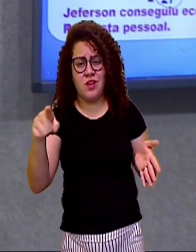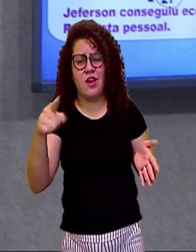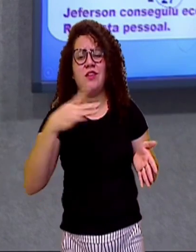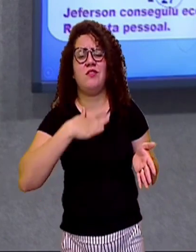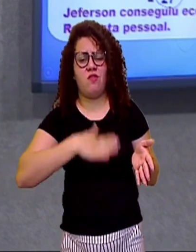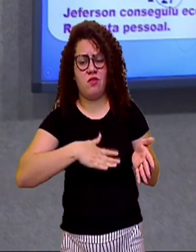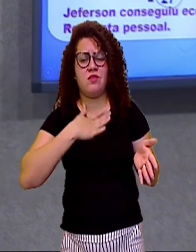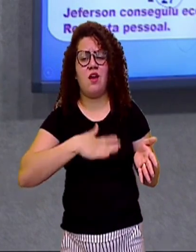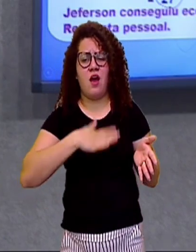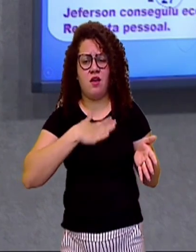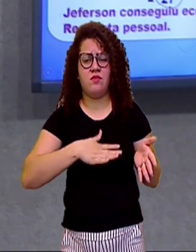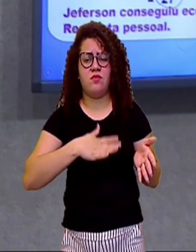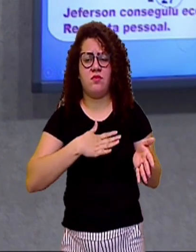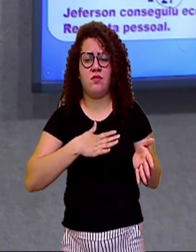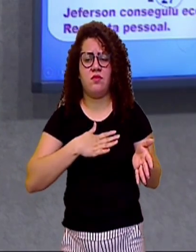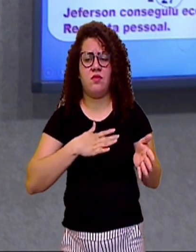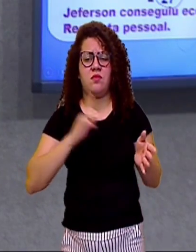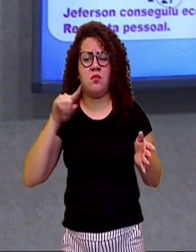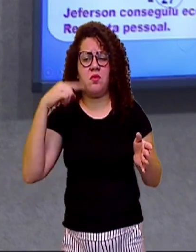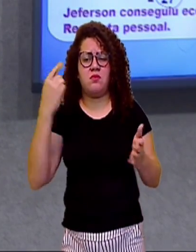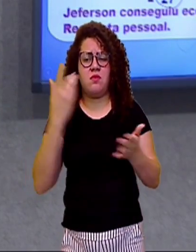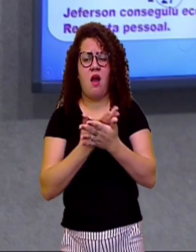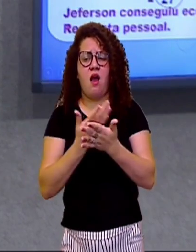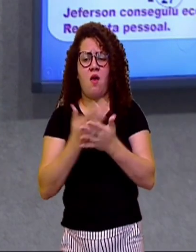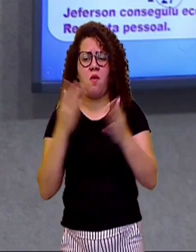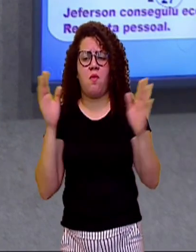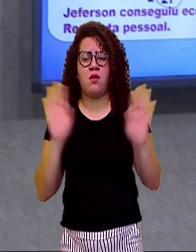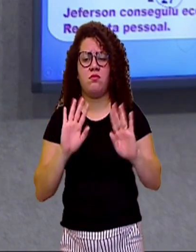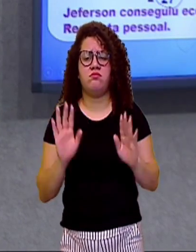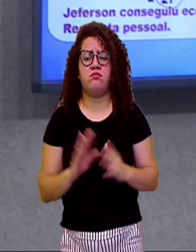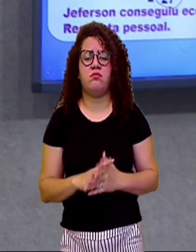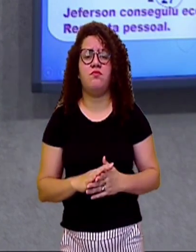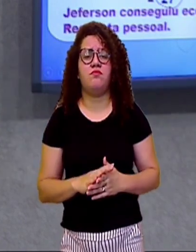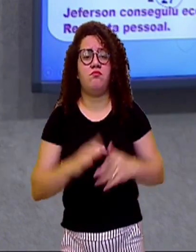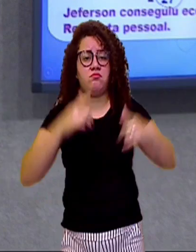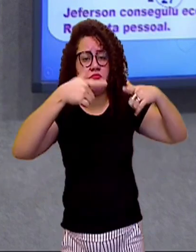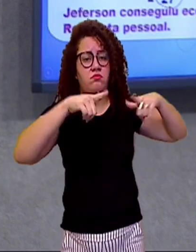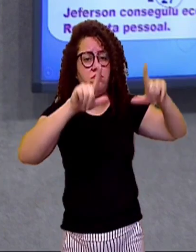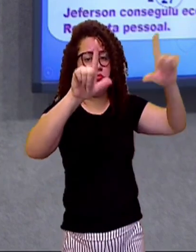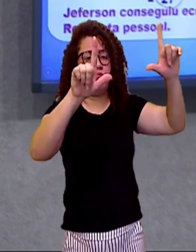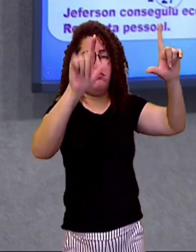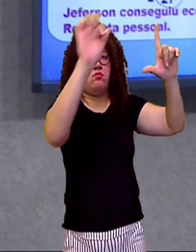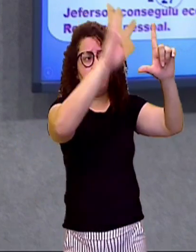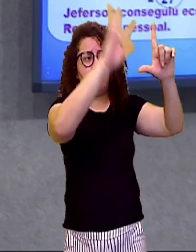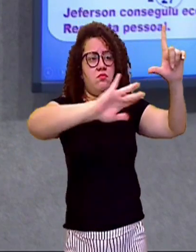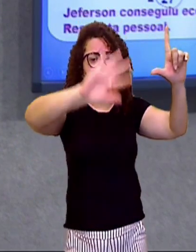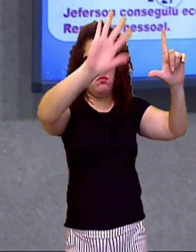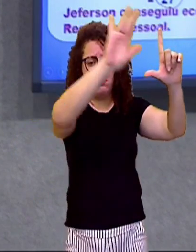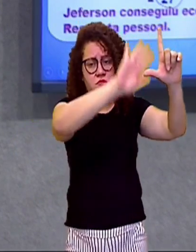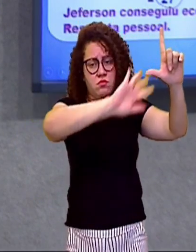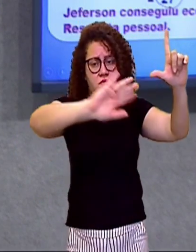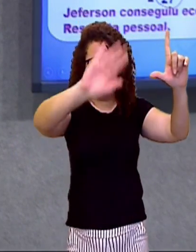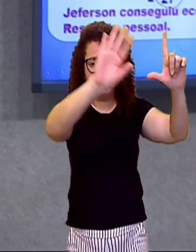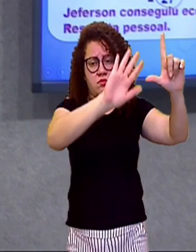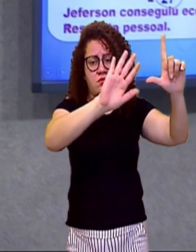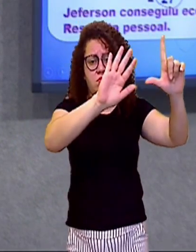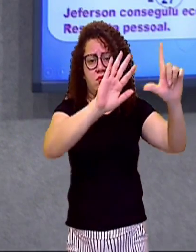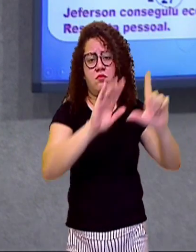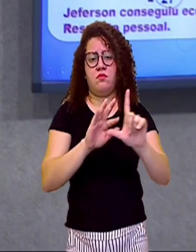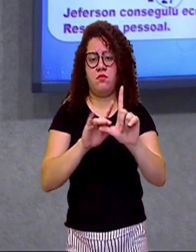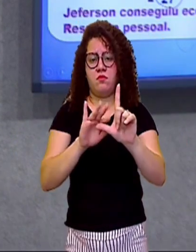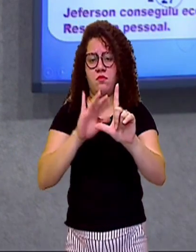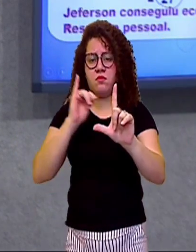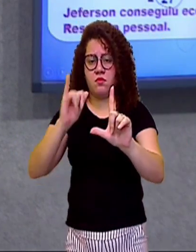tenham gostado. Até a próxima aula. E para acessar nossas atividades na plataforma